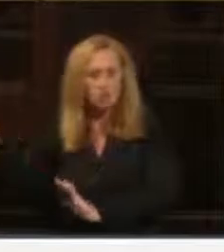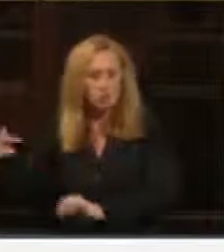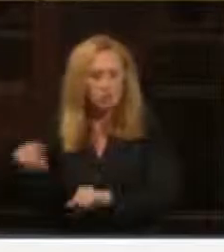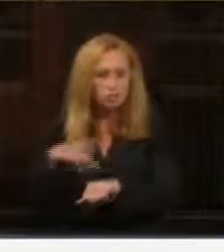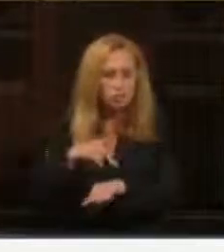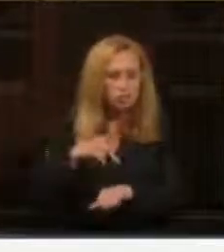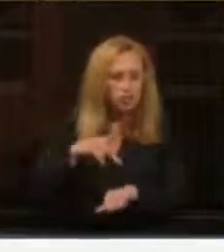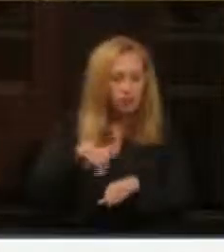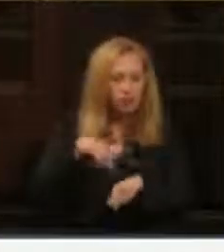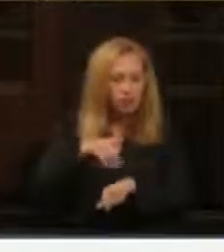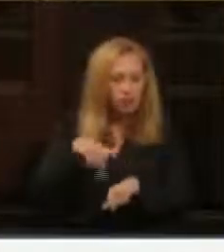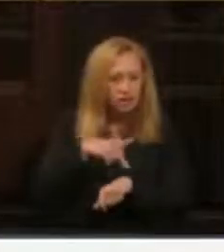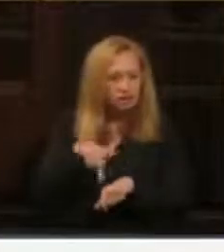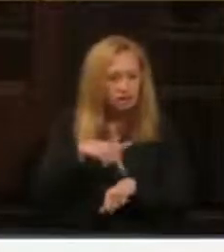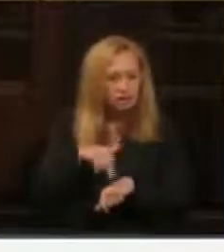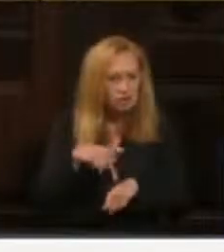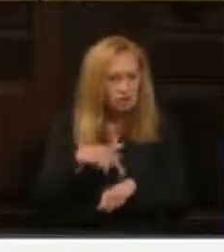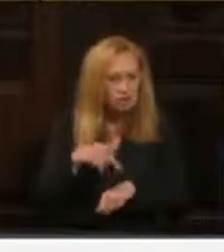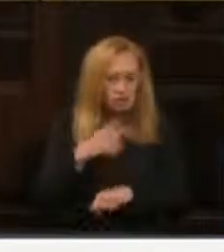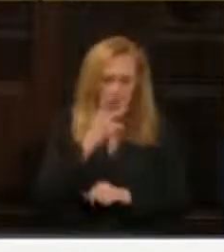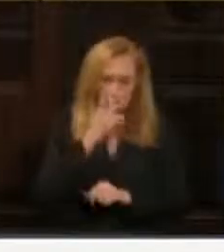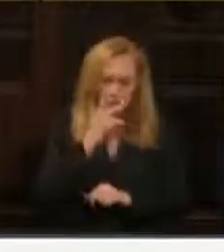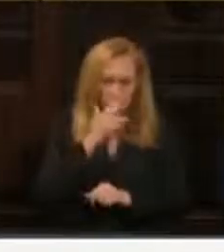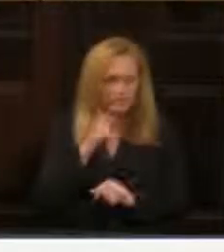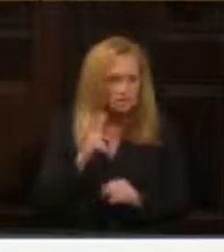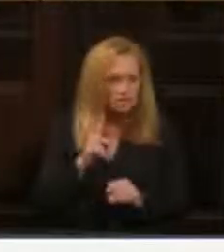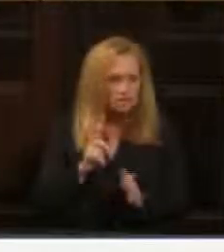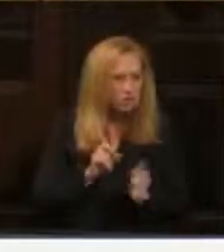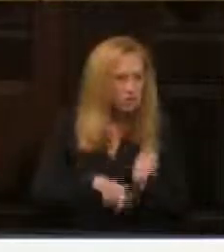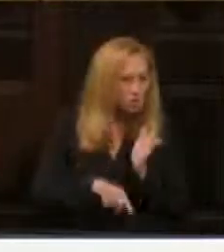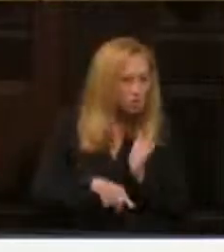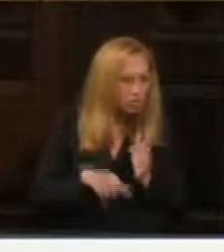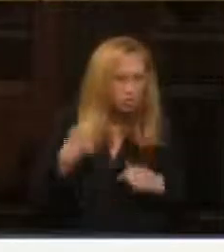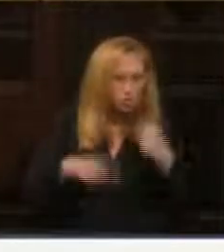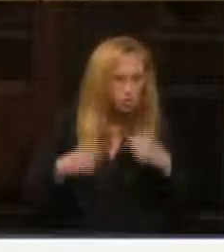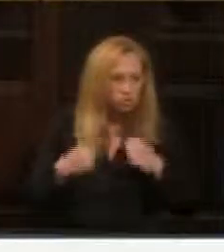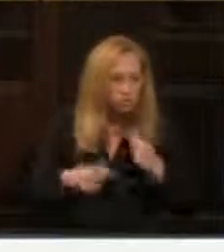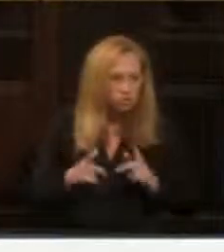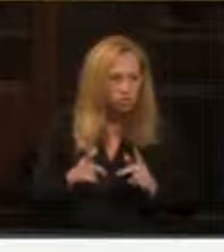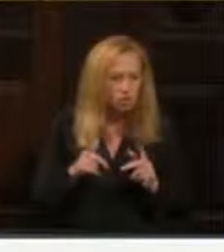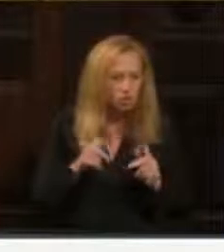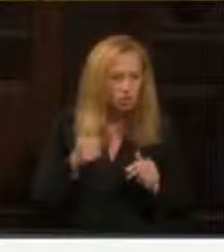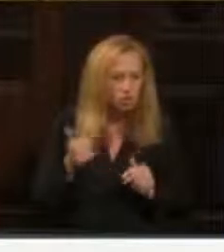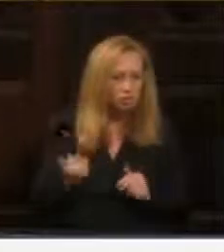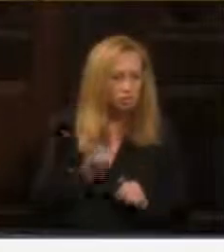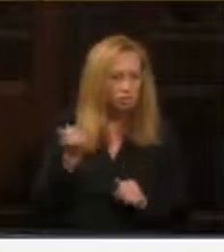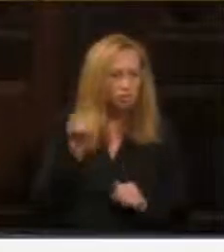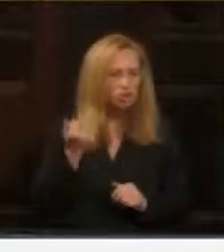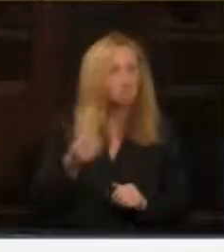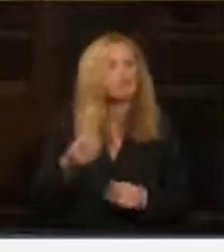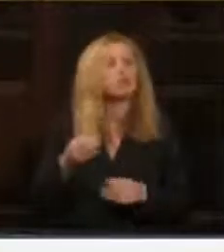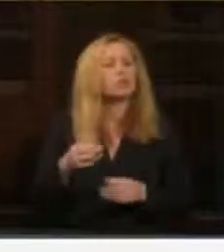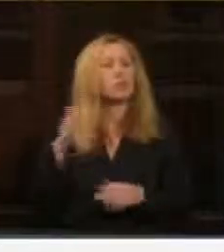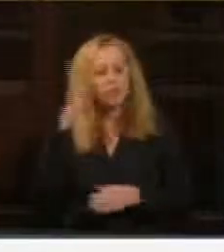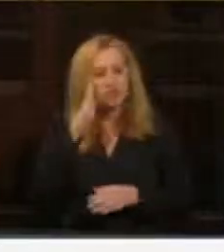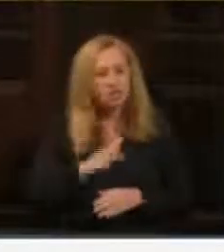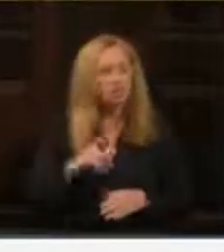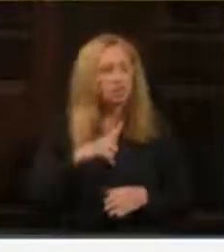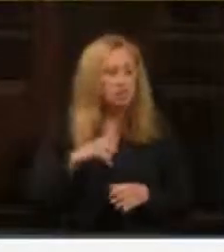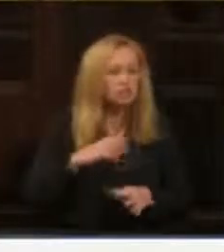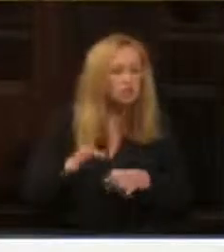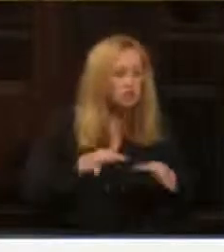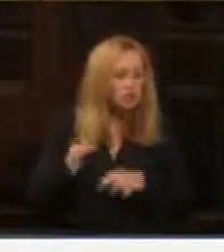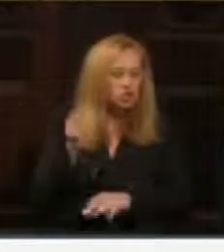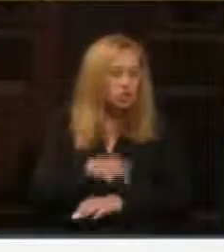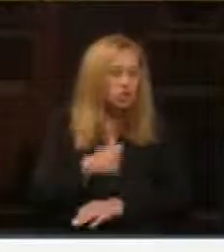que é reproduzir fake news e reduzir alguns debates importantes. O Brasil teve um projeto de integração na América Latina que eu discordei o tempo todo,